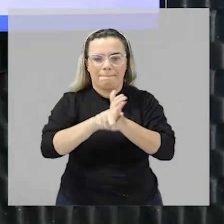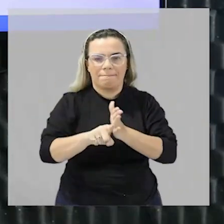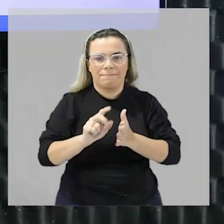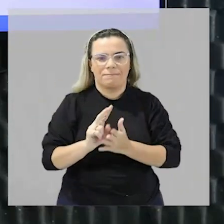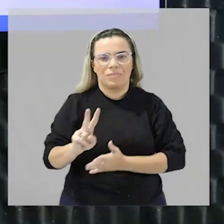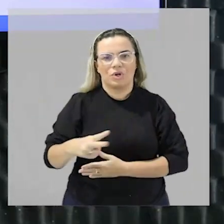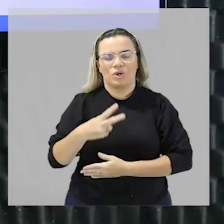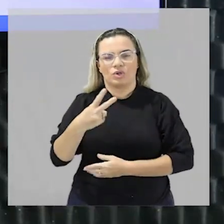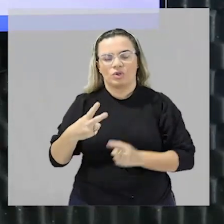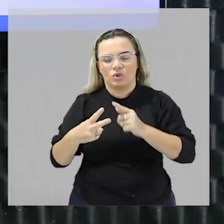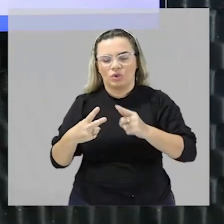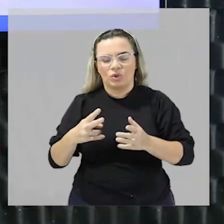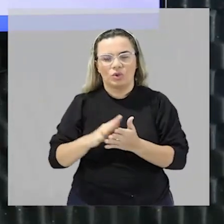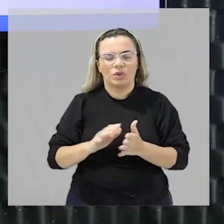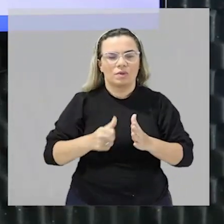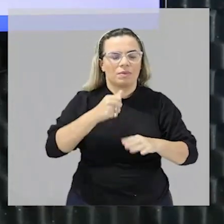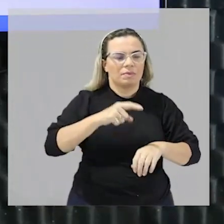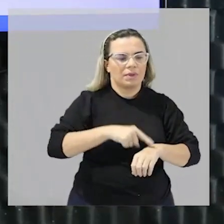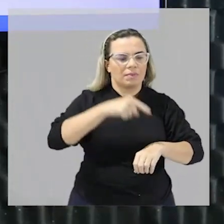dois primeiros momentos